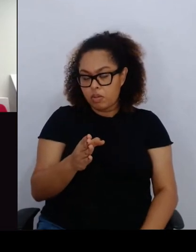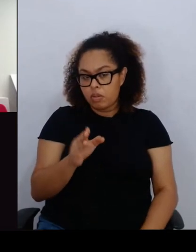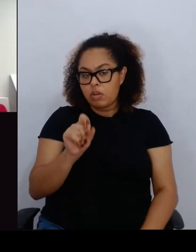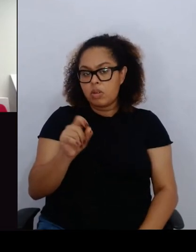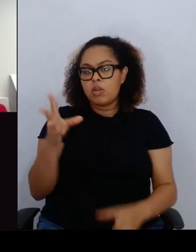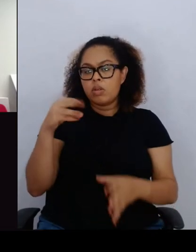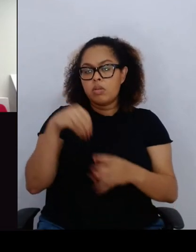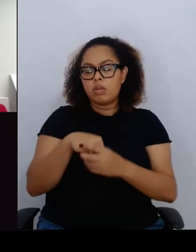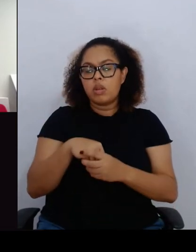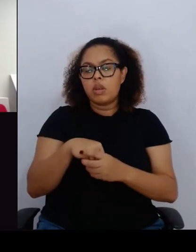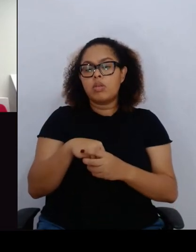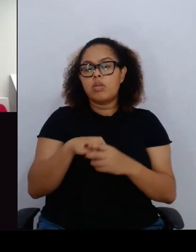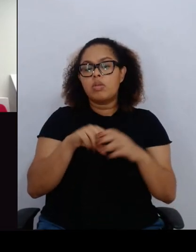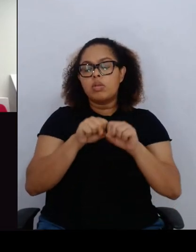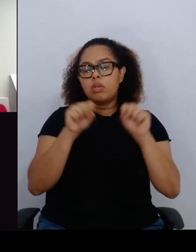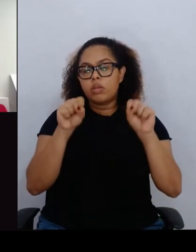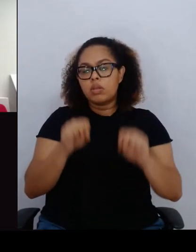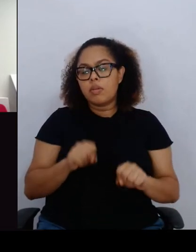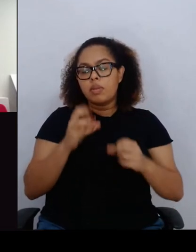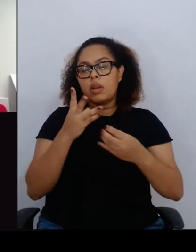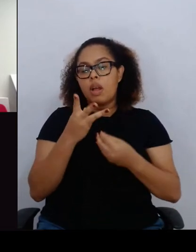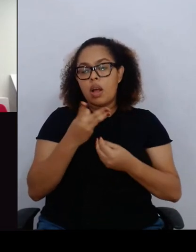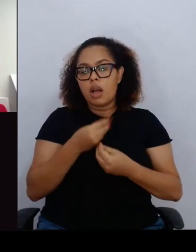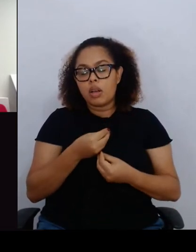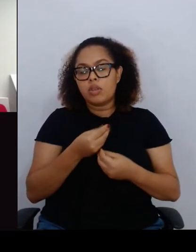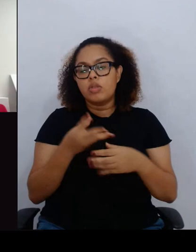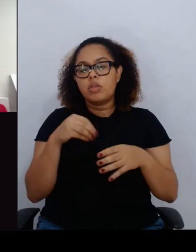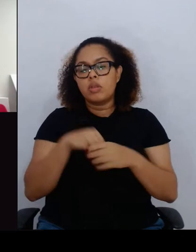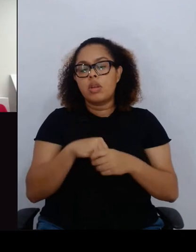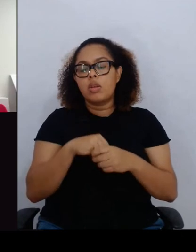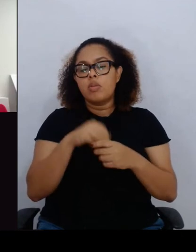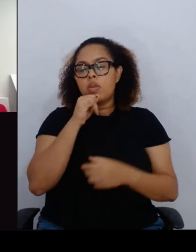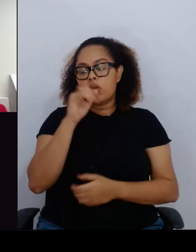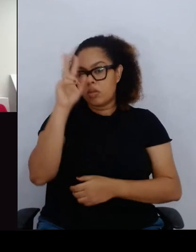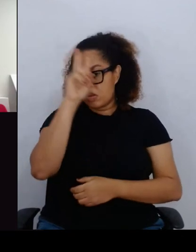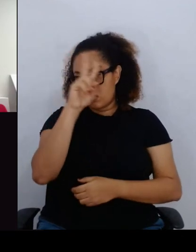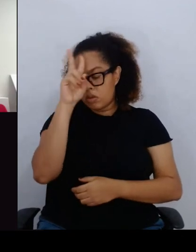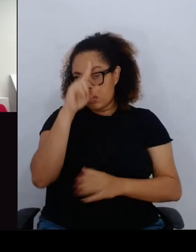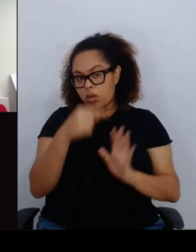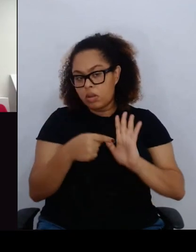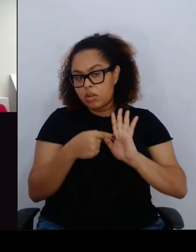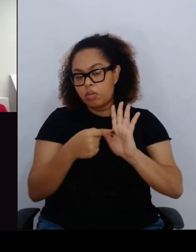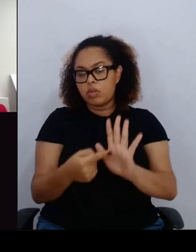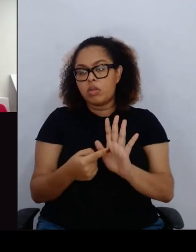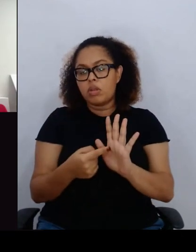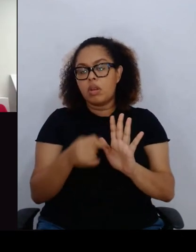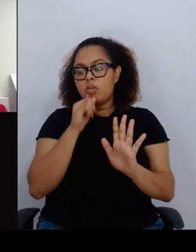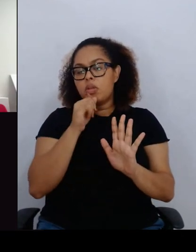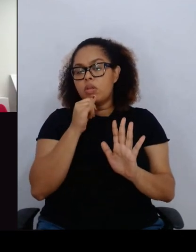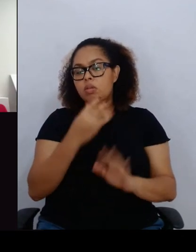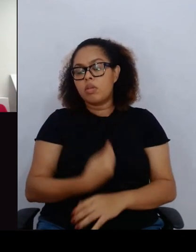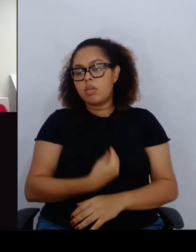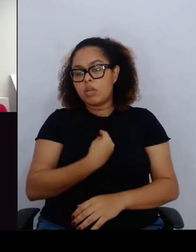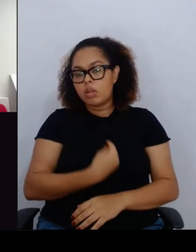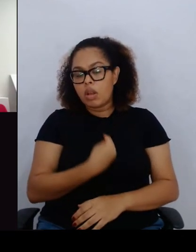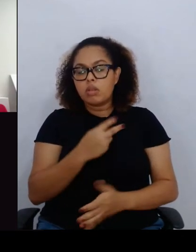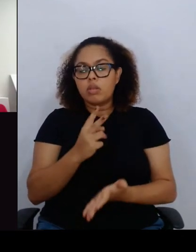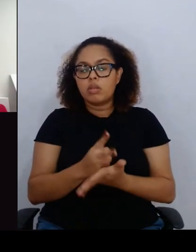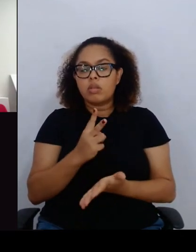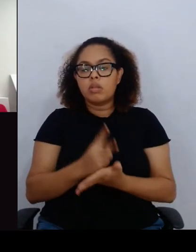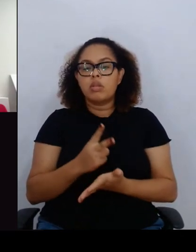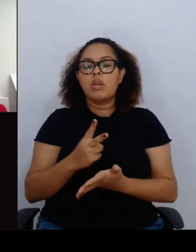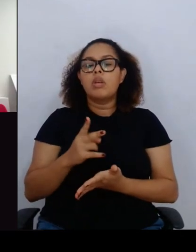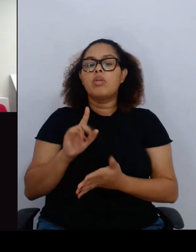sistema da arte especialmente no contexto das histórias das Exposições né com uma presença cada vez maior do